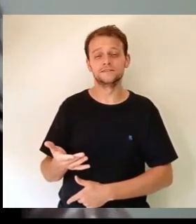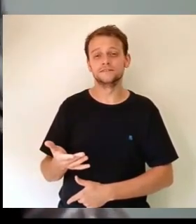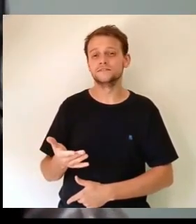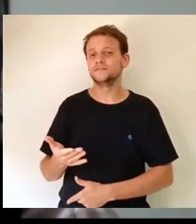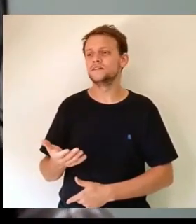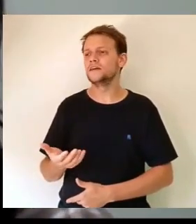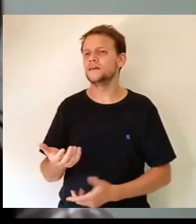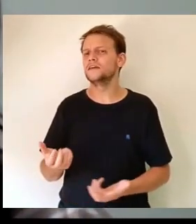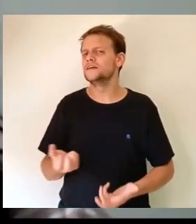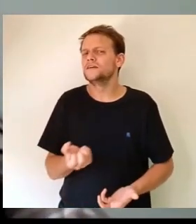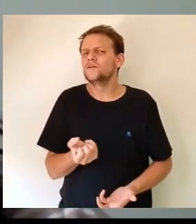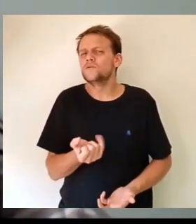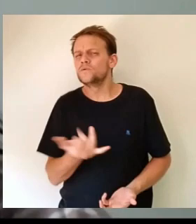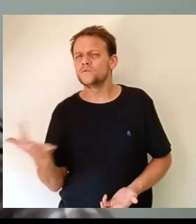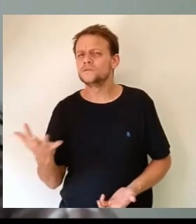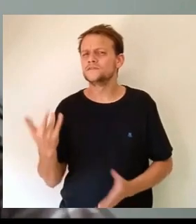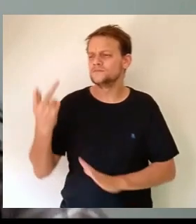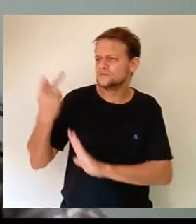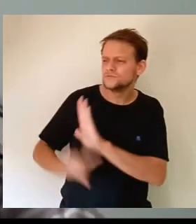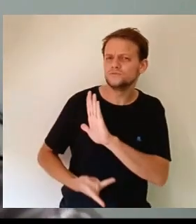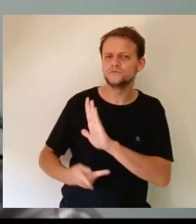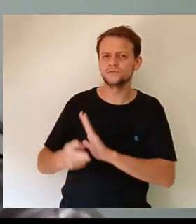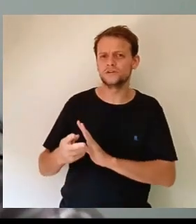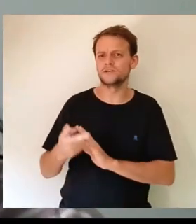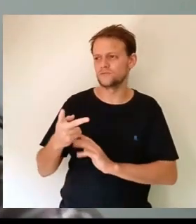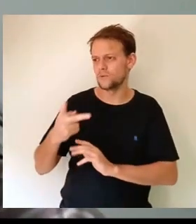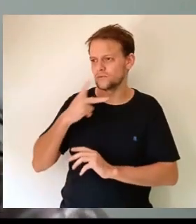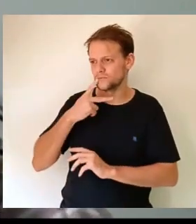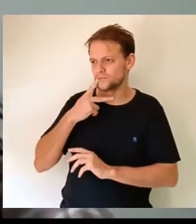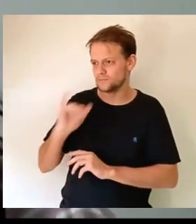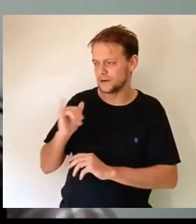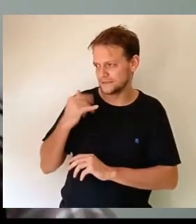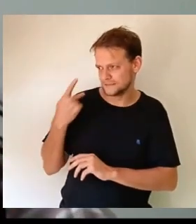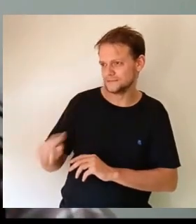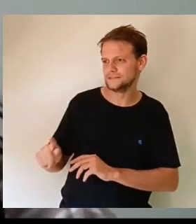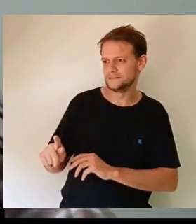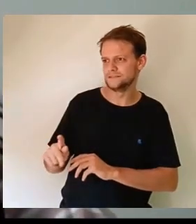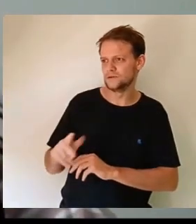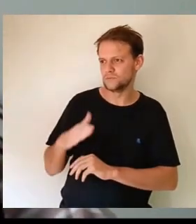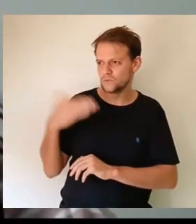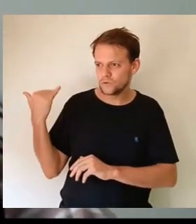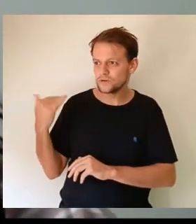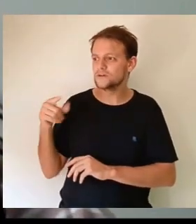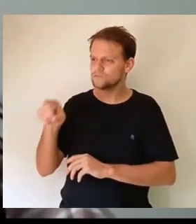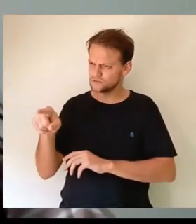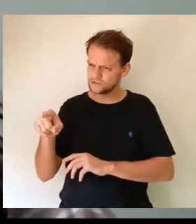eu pergunto, né, Roger, quais os projetos que o Romeu deixou? Porque